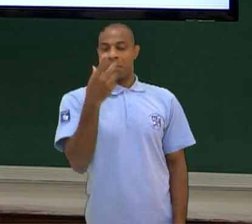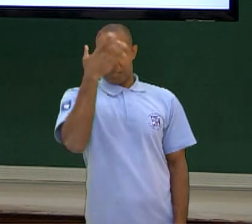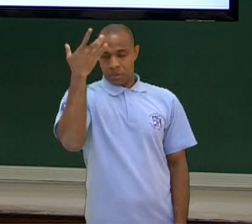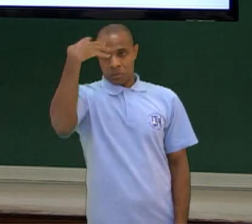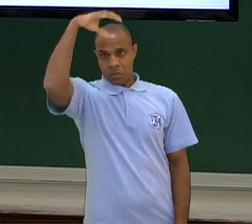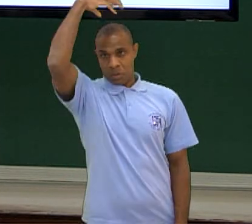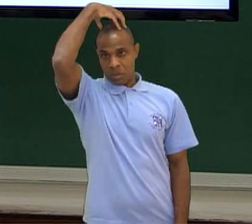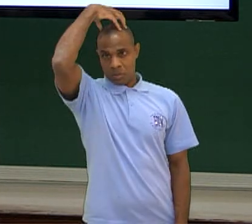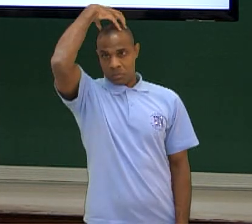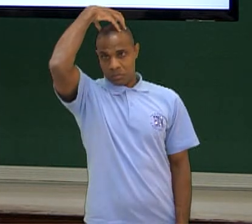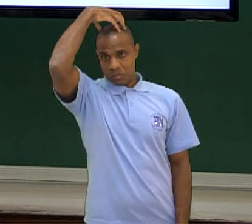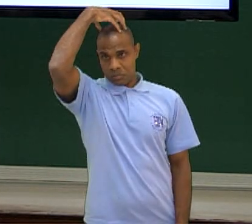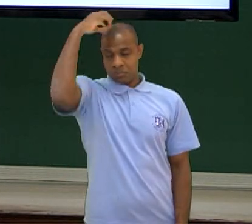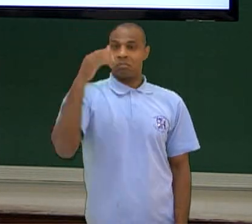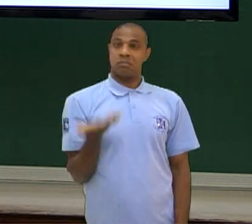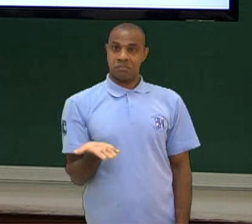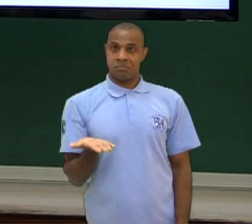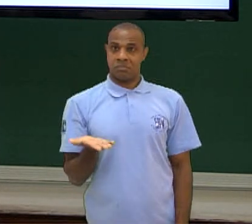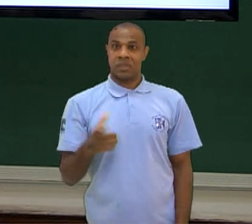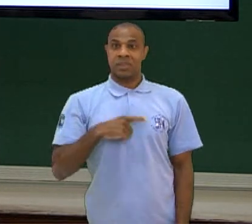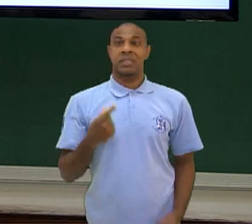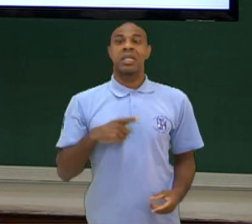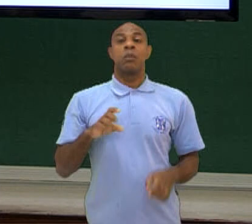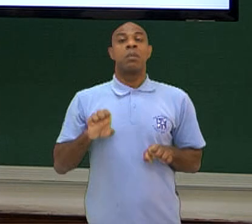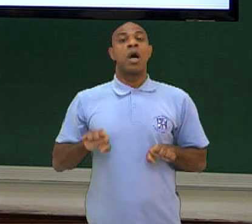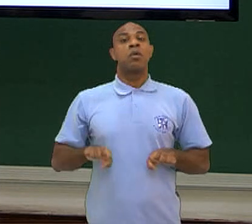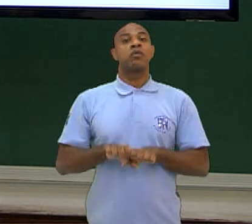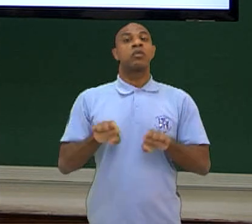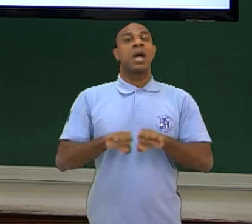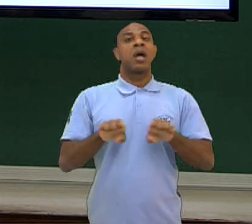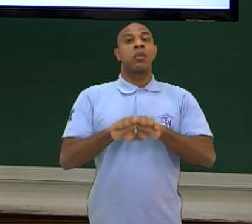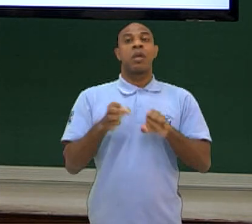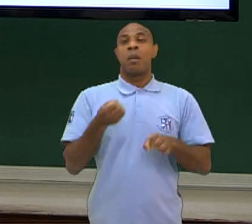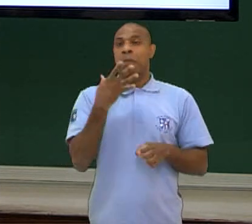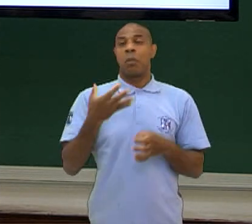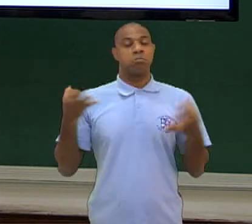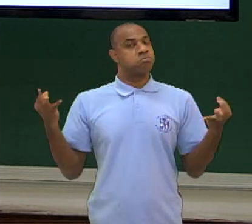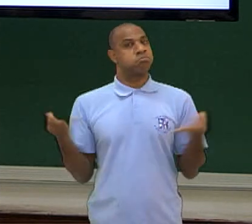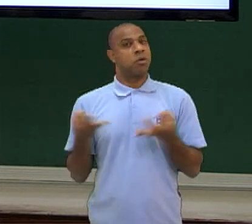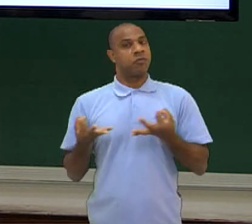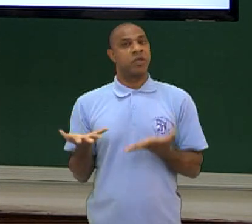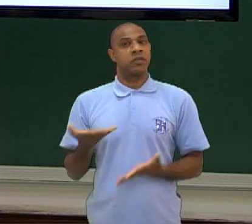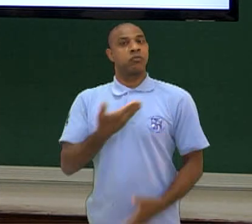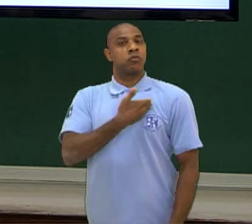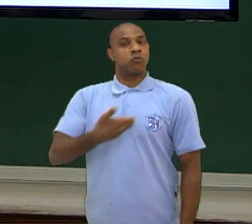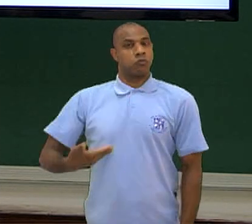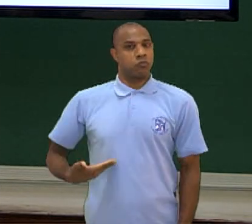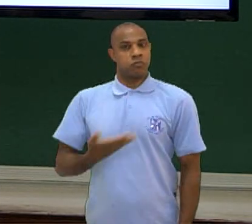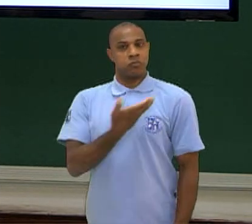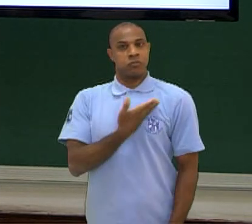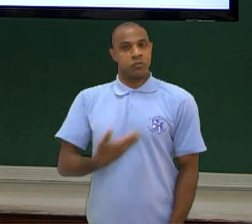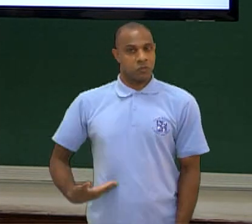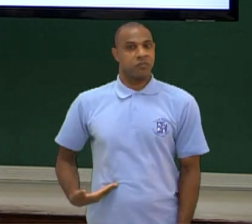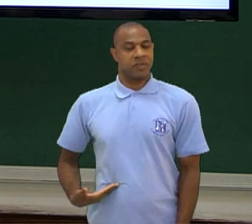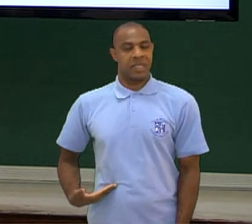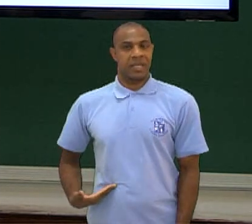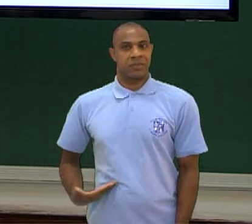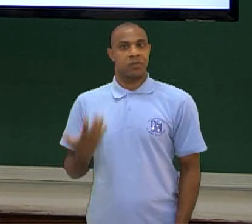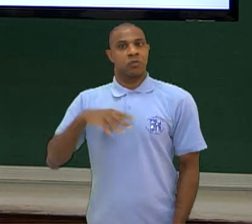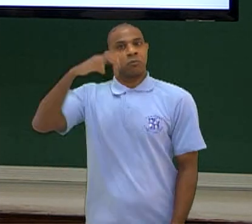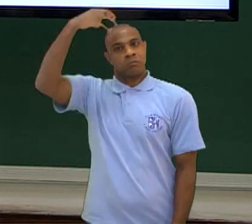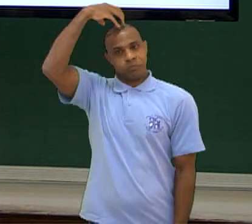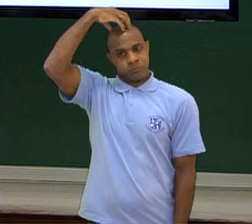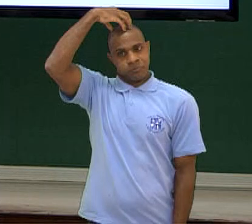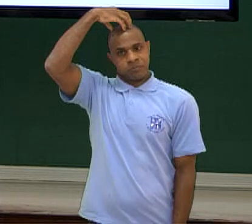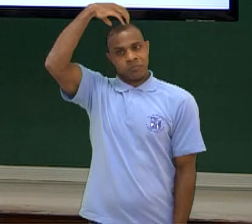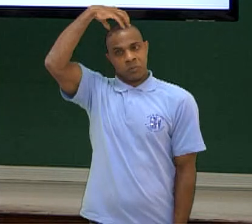Ele é burocrático, ou seja, há uma estrutura muito bem desenhada de governo, uma estrutura hierárquica, no qual o